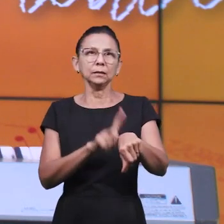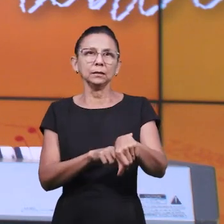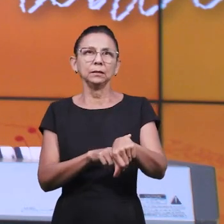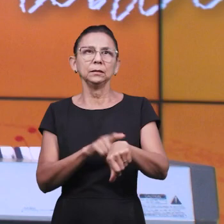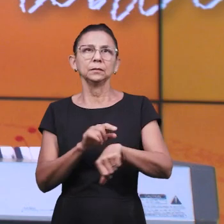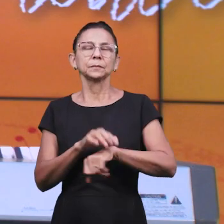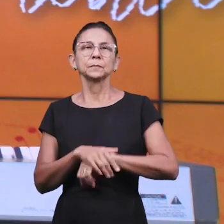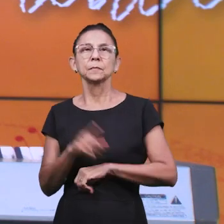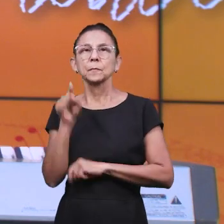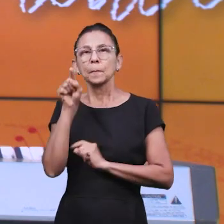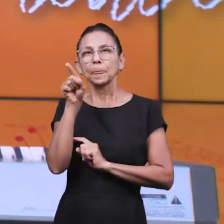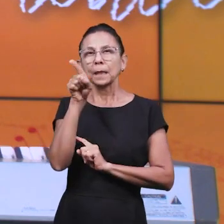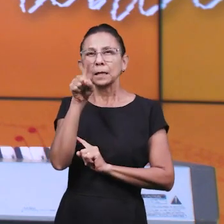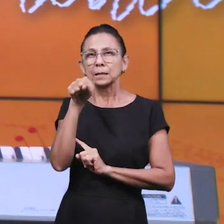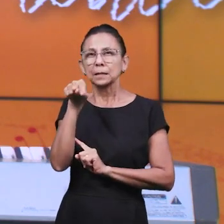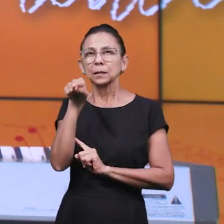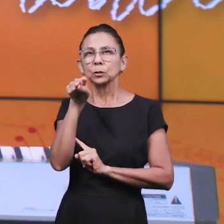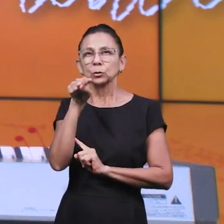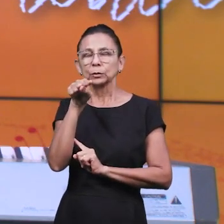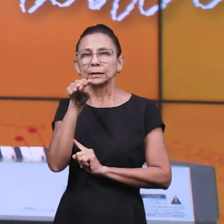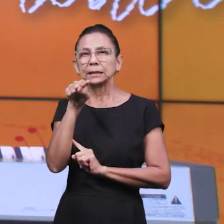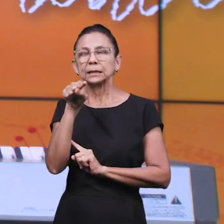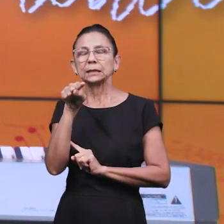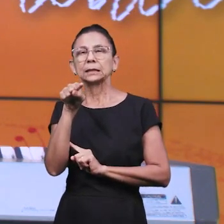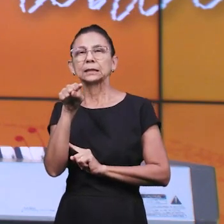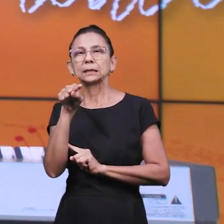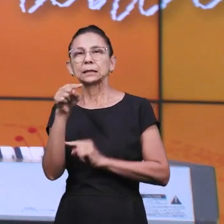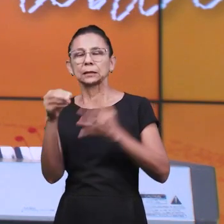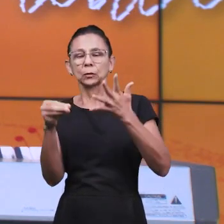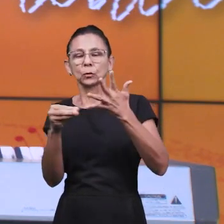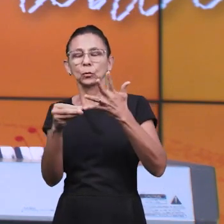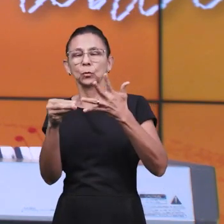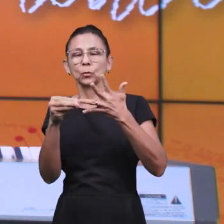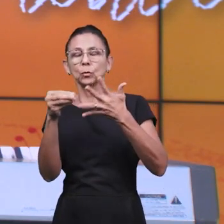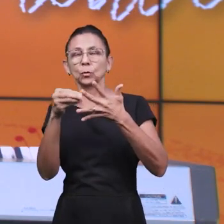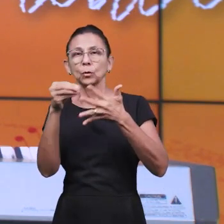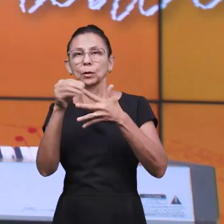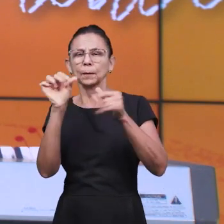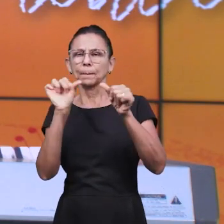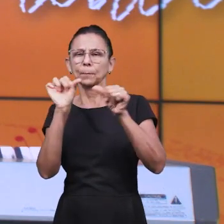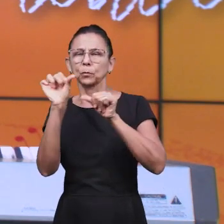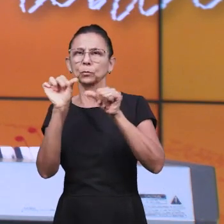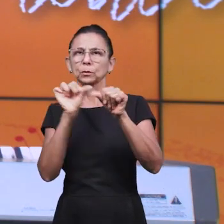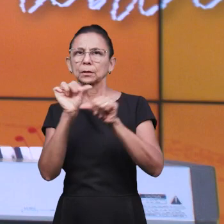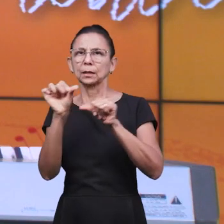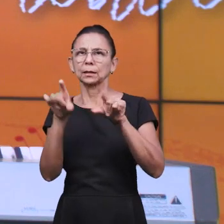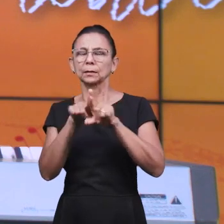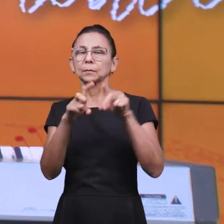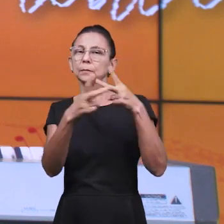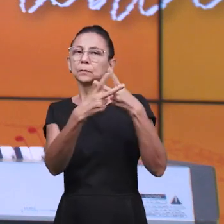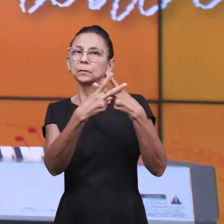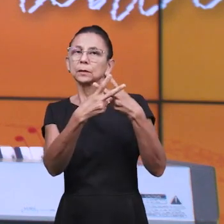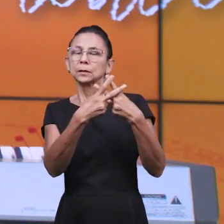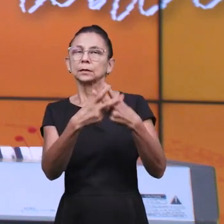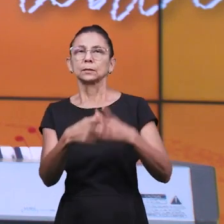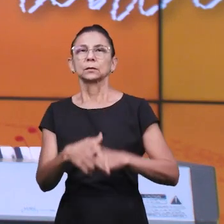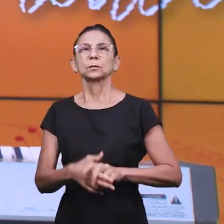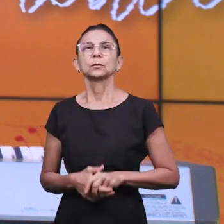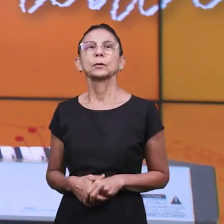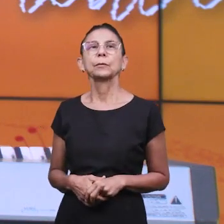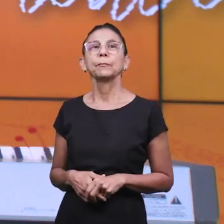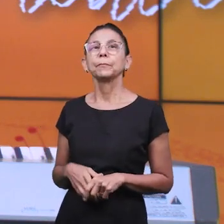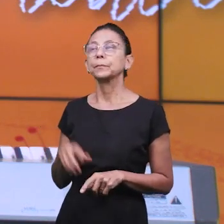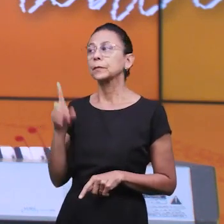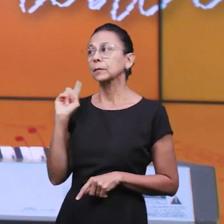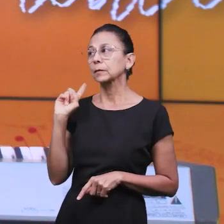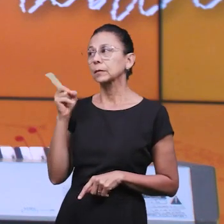círculo vermelho são as notas alteradas, sustenido. A tia colocou para facilitar. Aqui também está